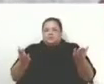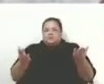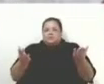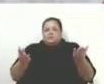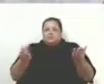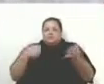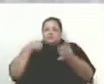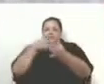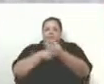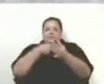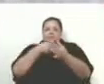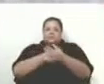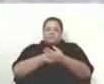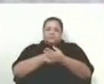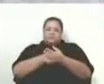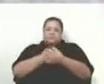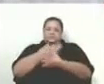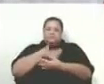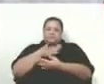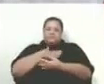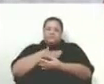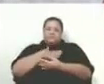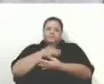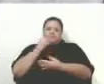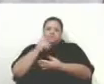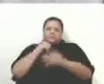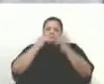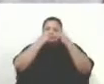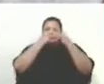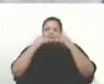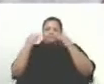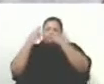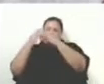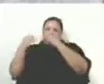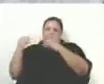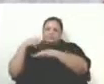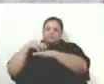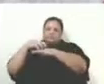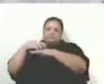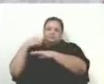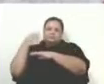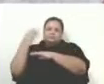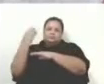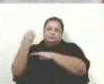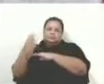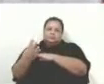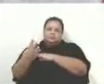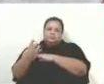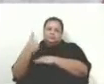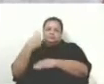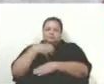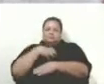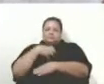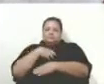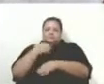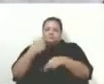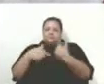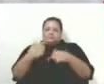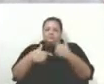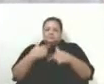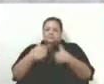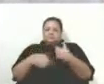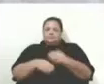luta minha, que foi a feira turística nessa cidade, uma forma de empregabilidade, de reconhecer